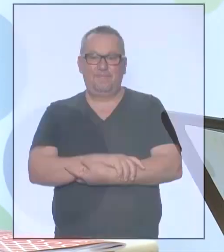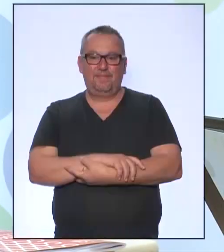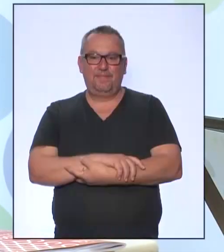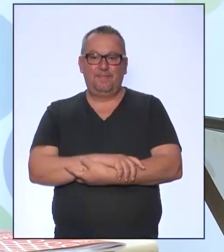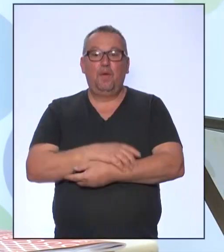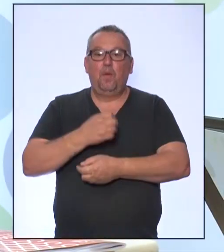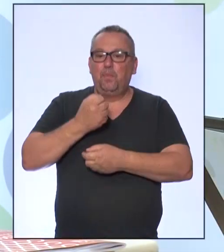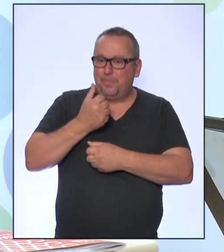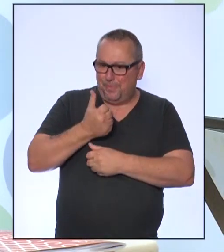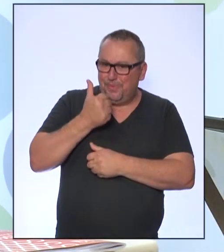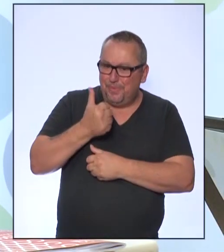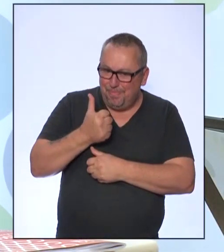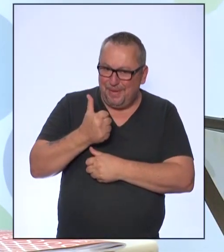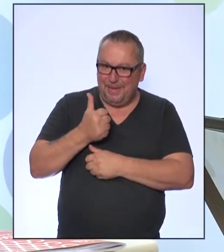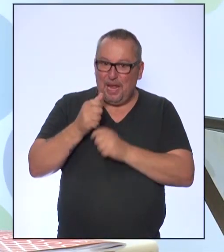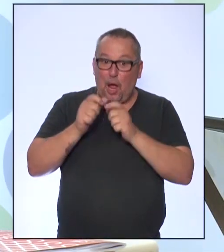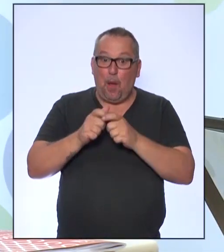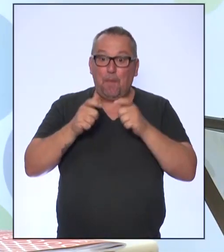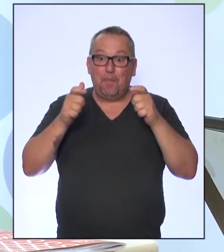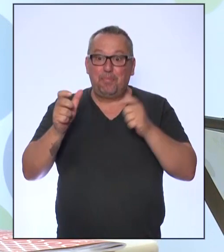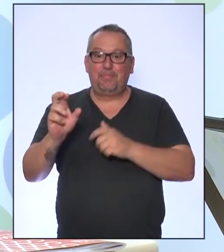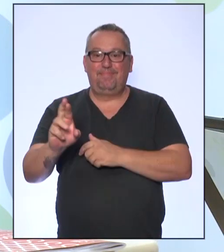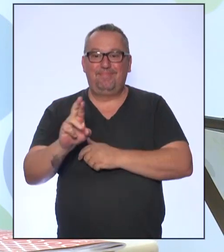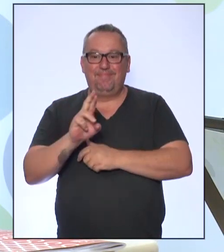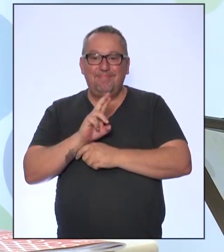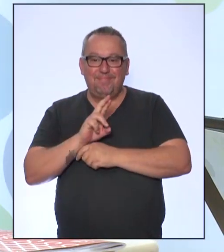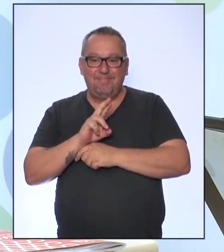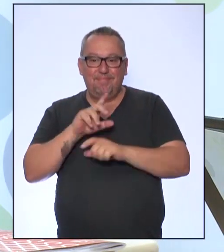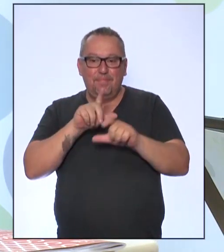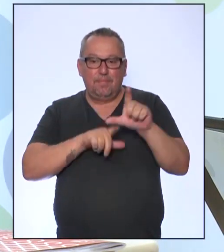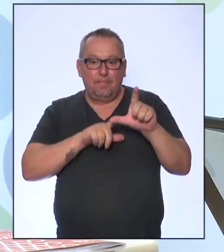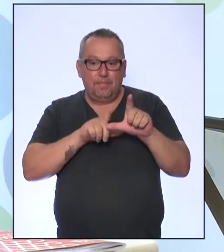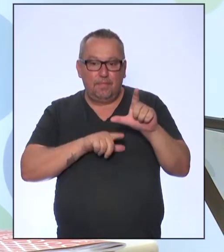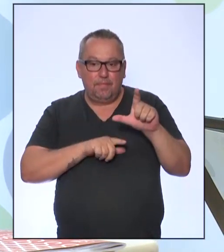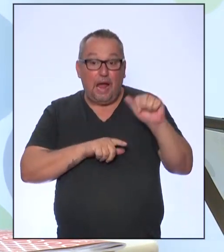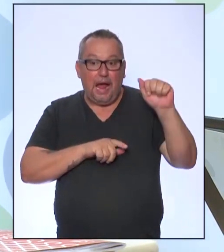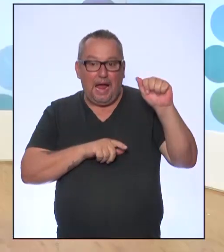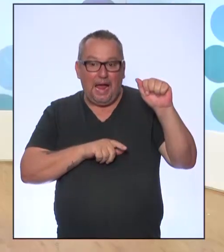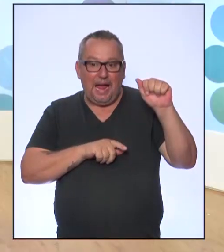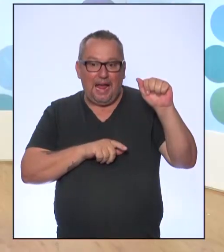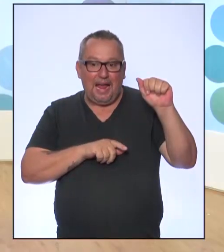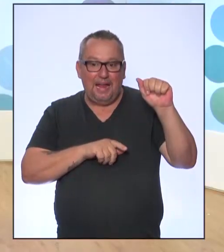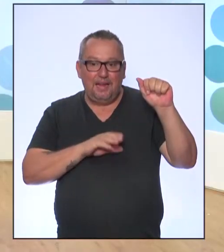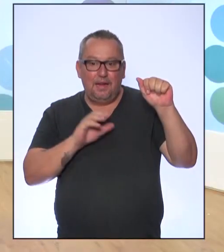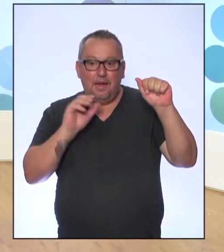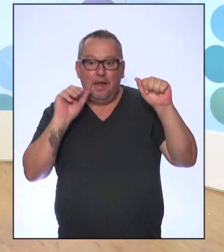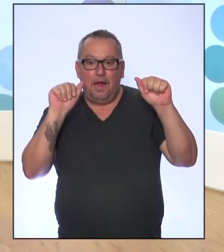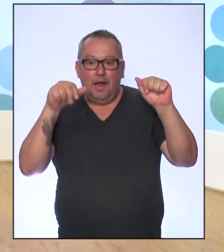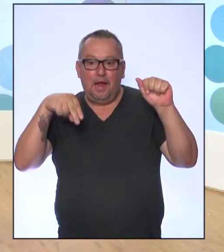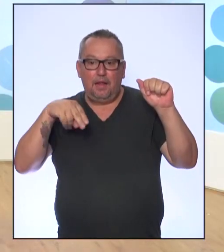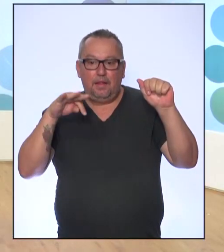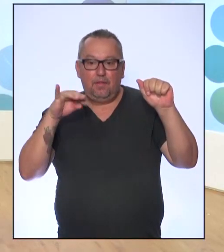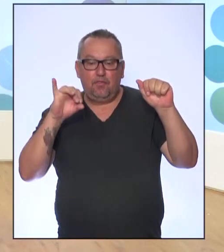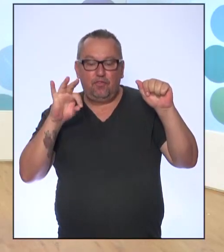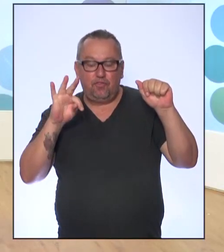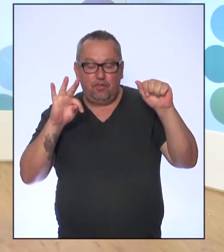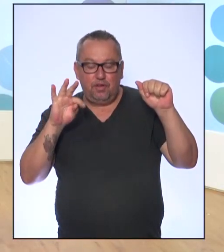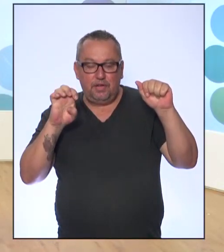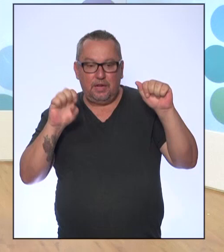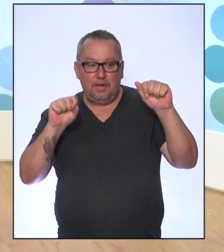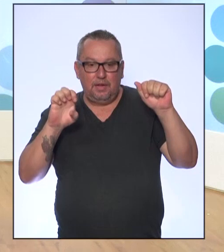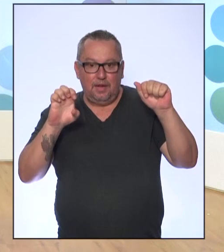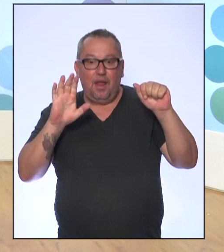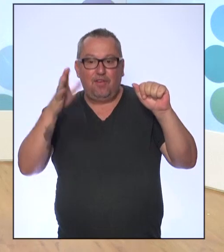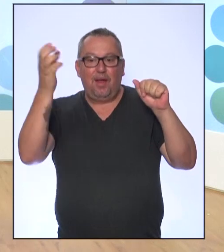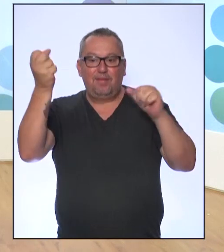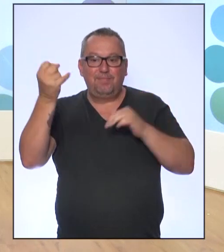Muito bem, gente. A maioria respondeu que é a letra A. Antítese. Perfeito, nós já explicamos